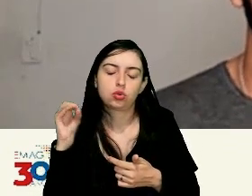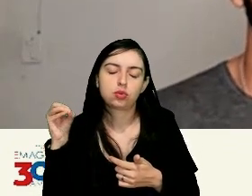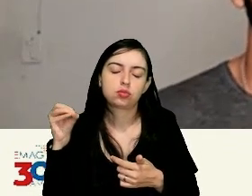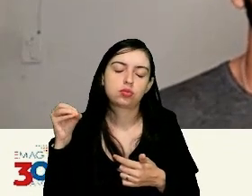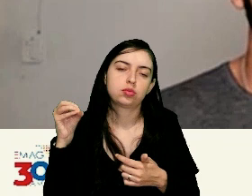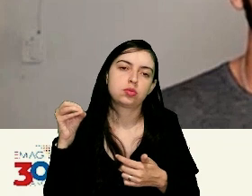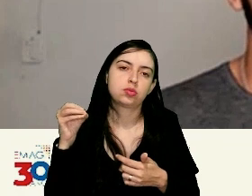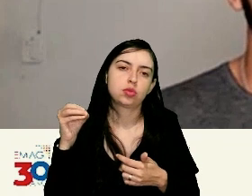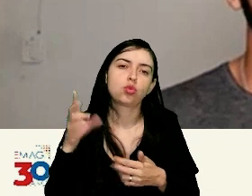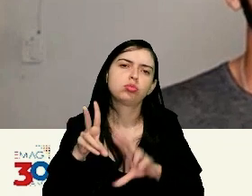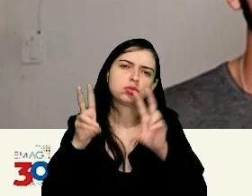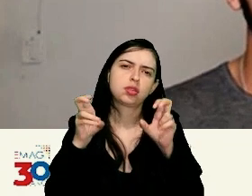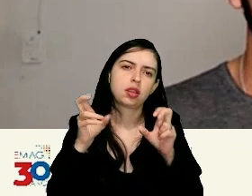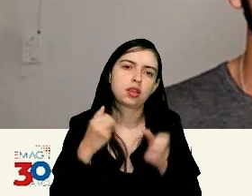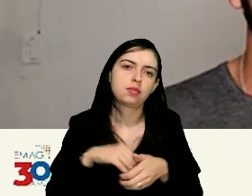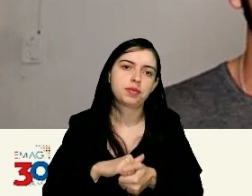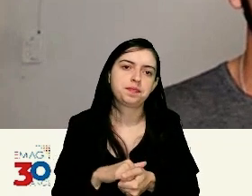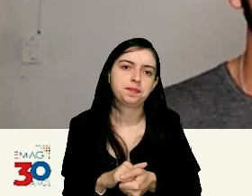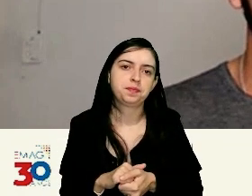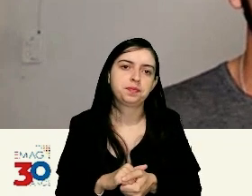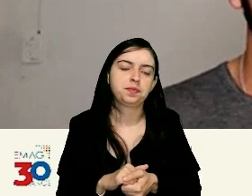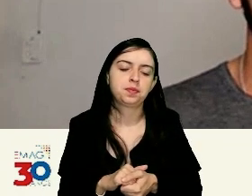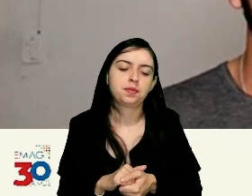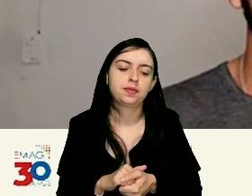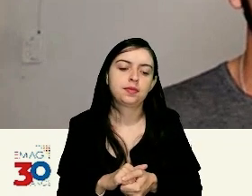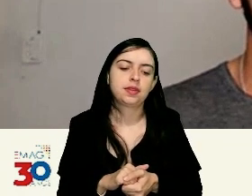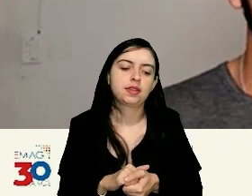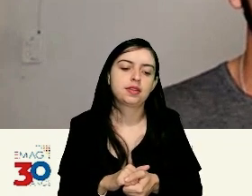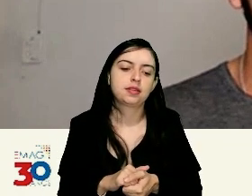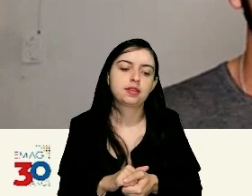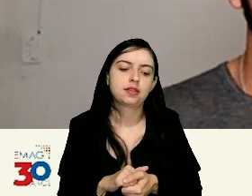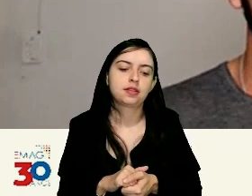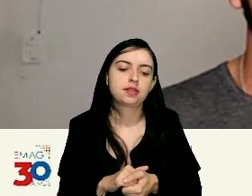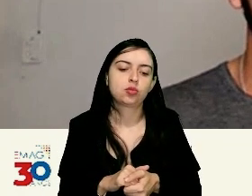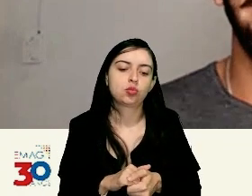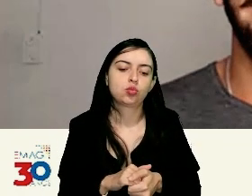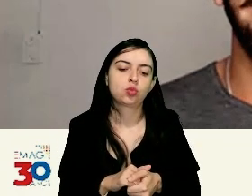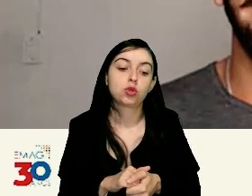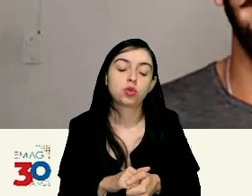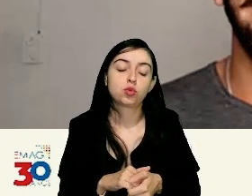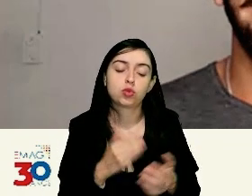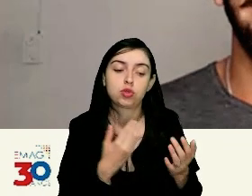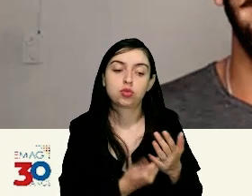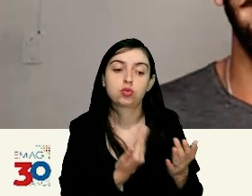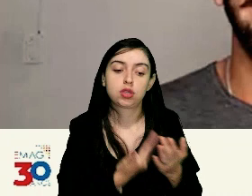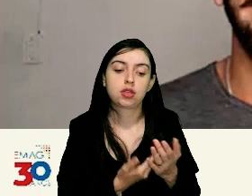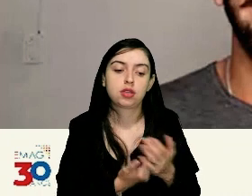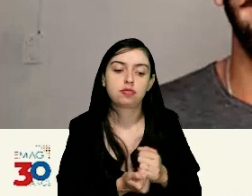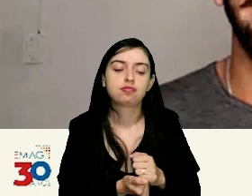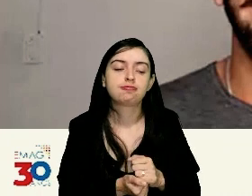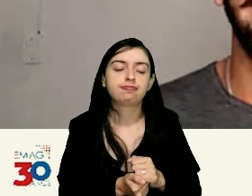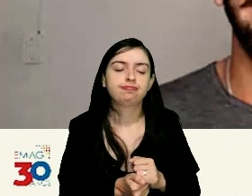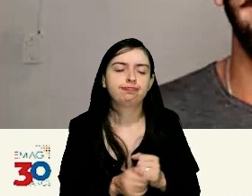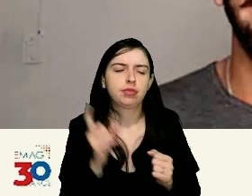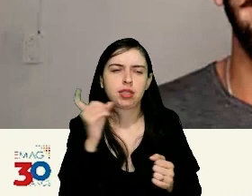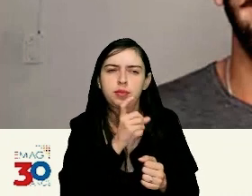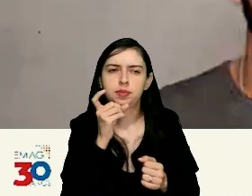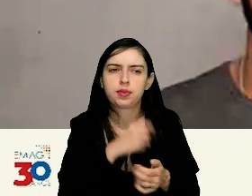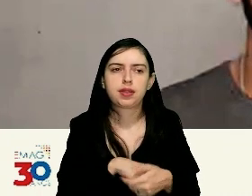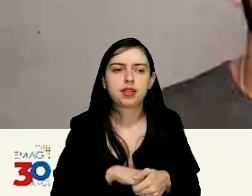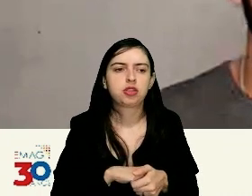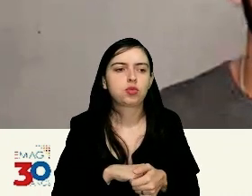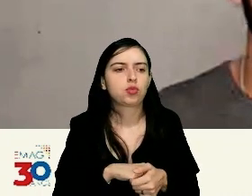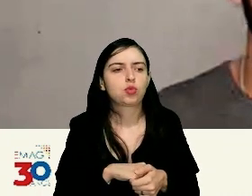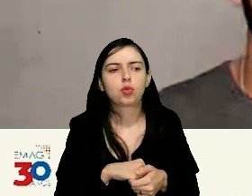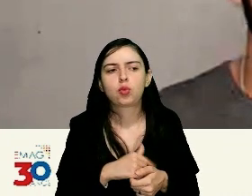conceitual mesmo. Que existe, assim como existe um mito do amor materno, existe um mito da incapacidade paterna, que é essas frases que o